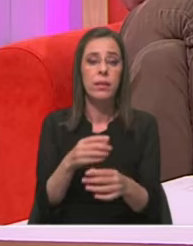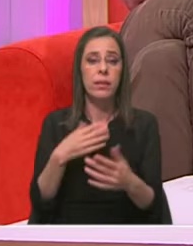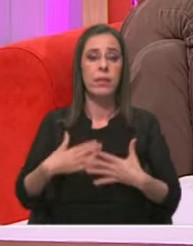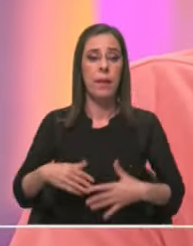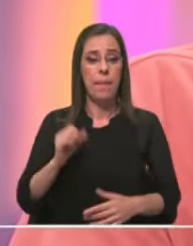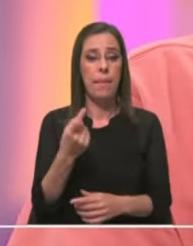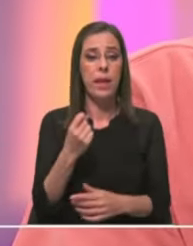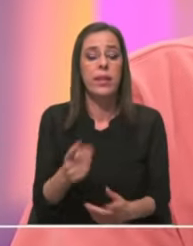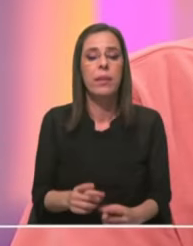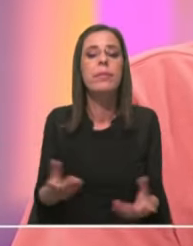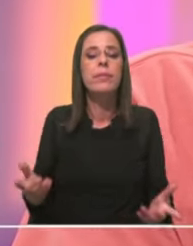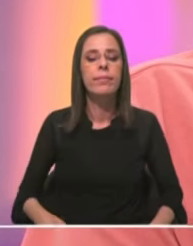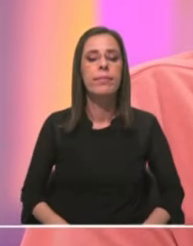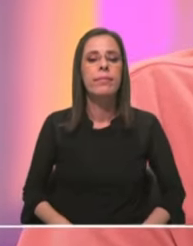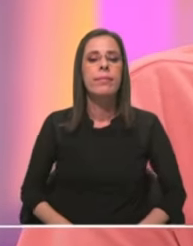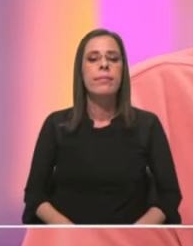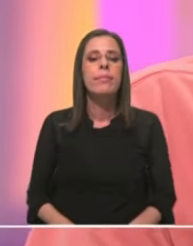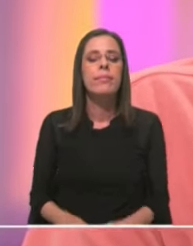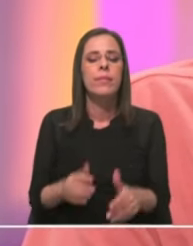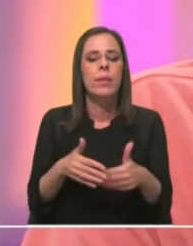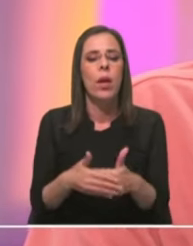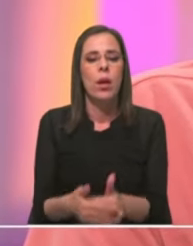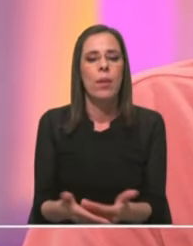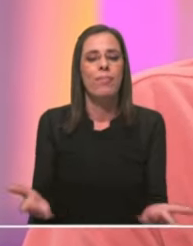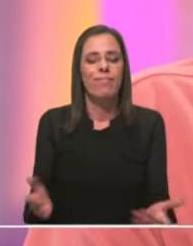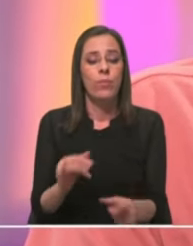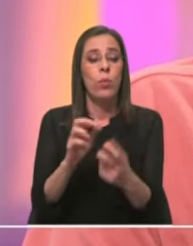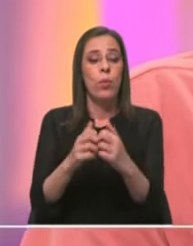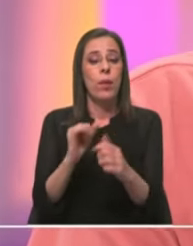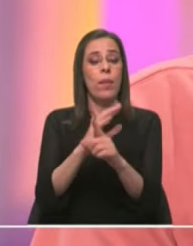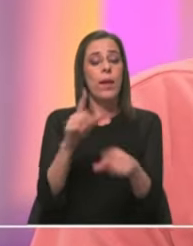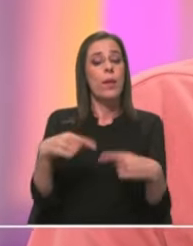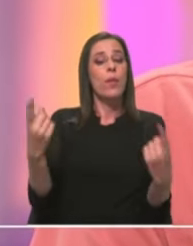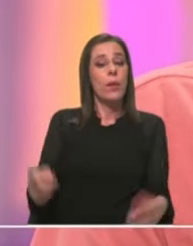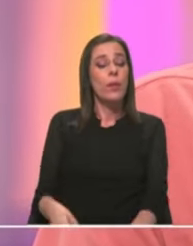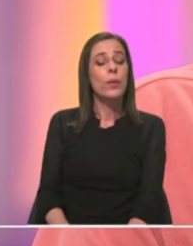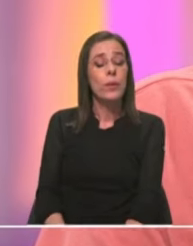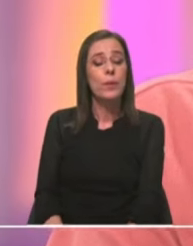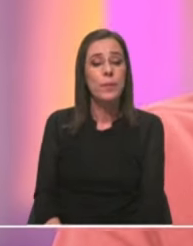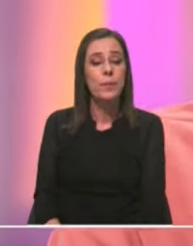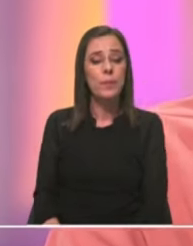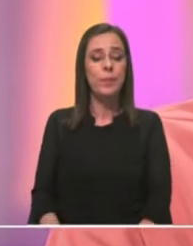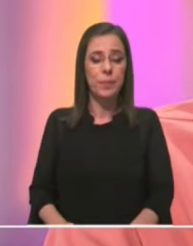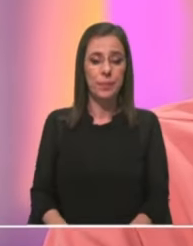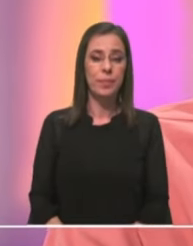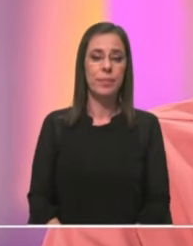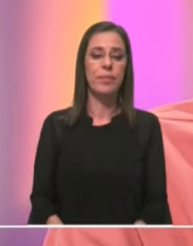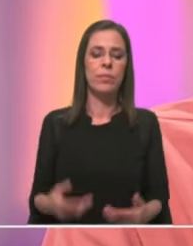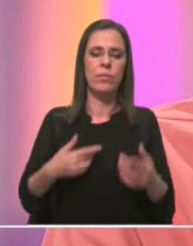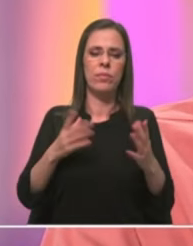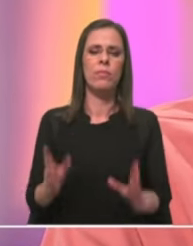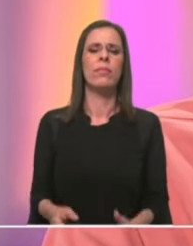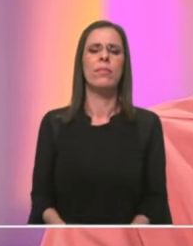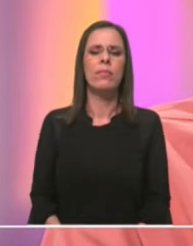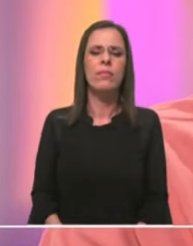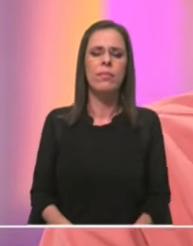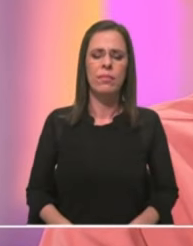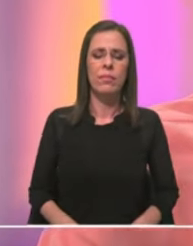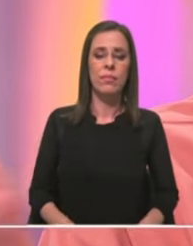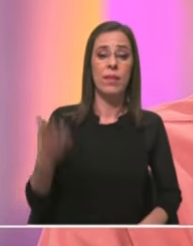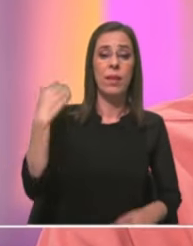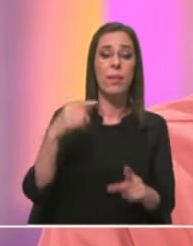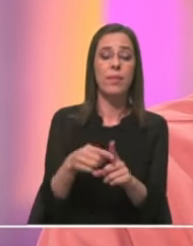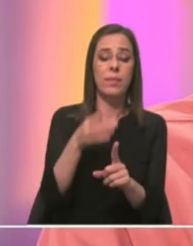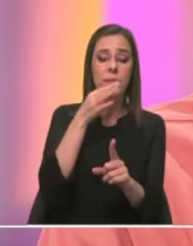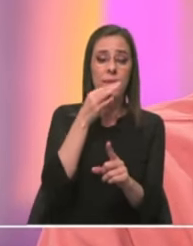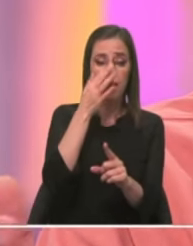mais rápido mas obviamente aquilo é um processo era outro era o problema era outro problema o problema era outro não é portanto já tivemos ainda há pouc